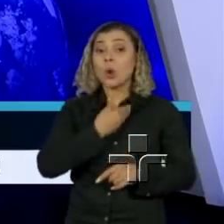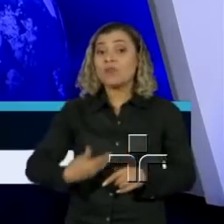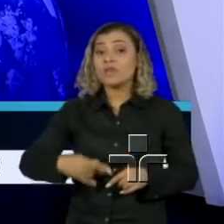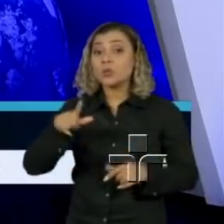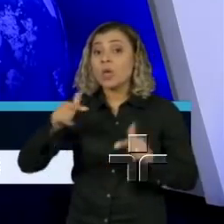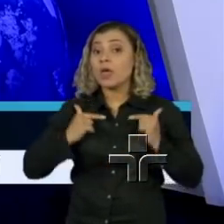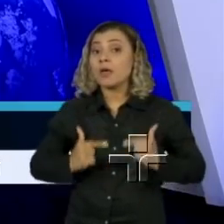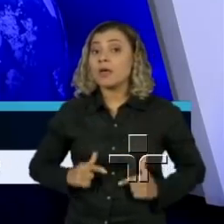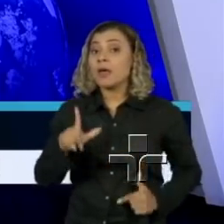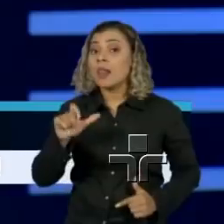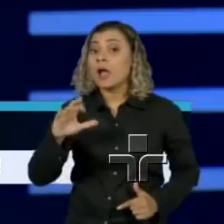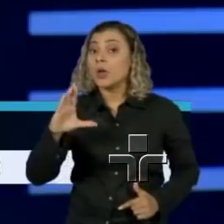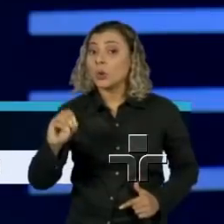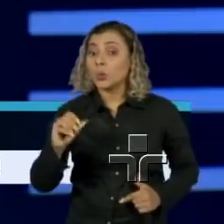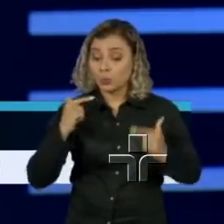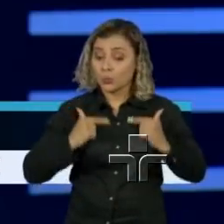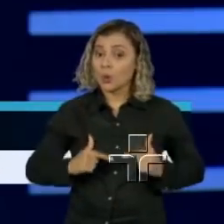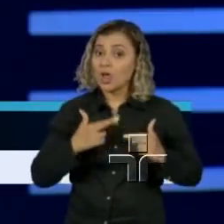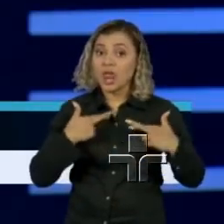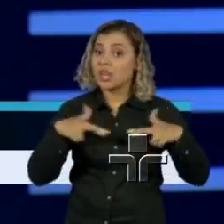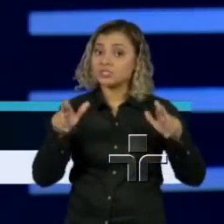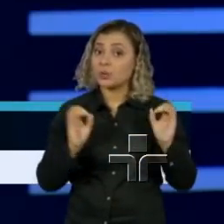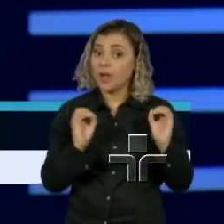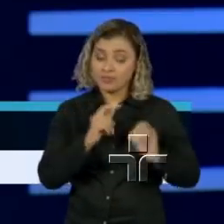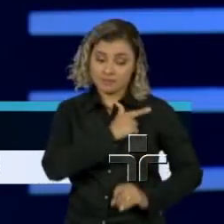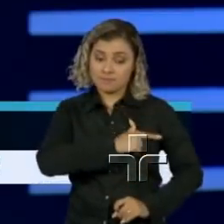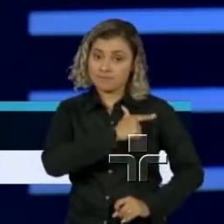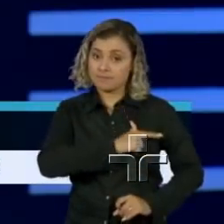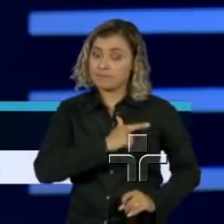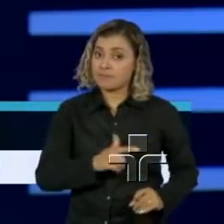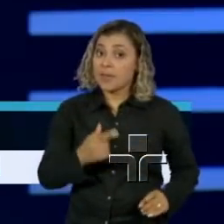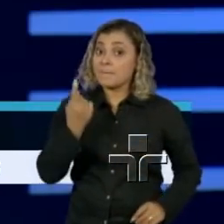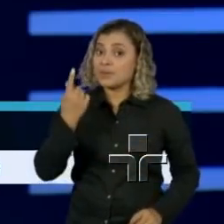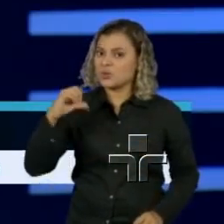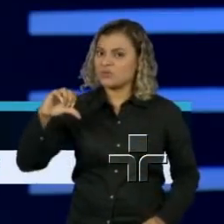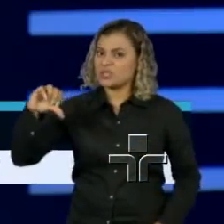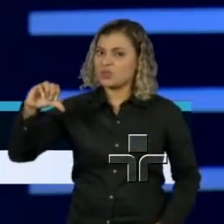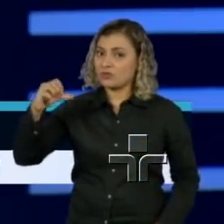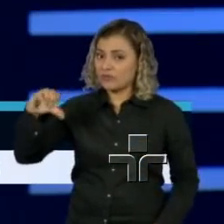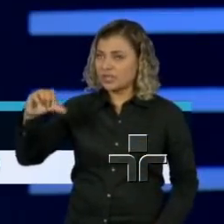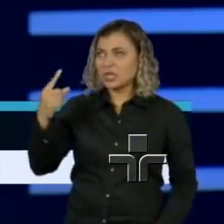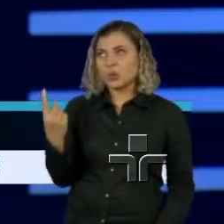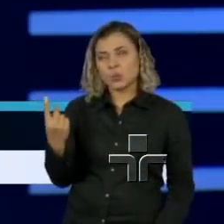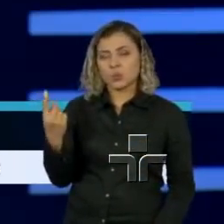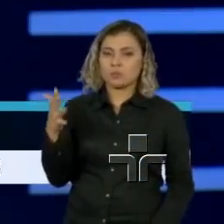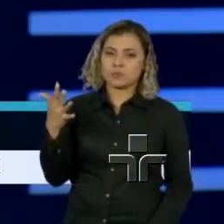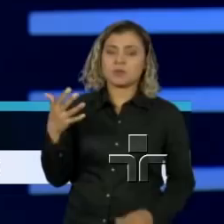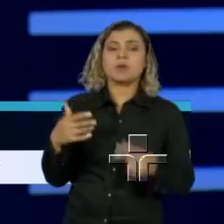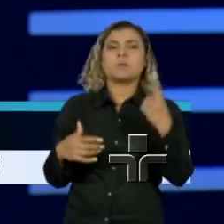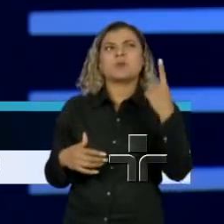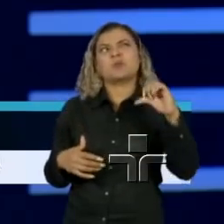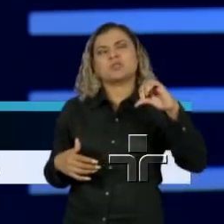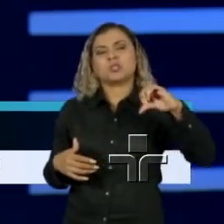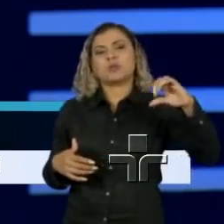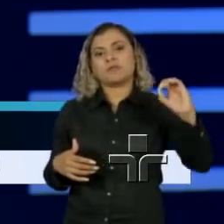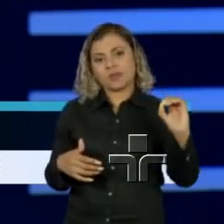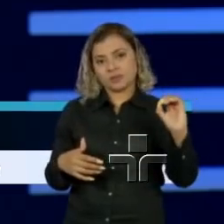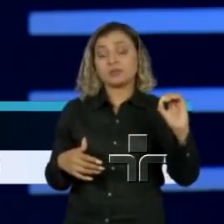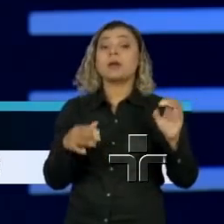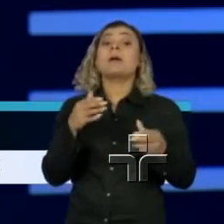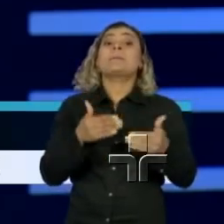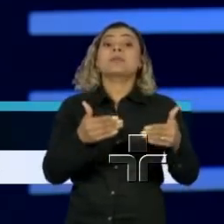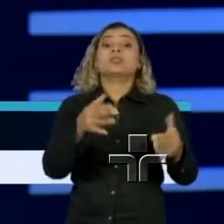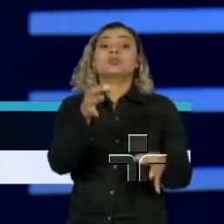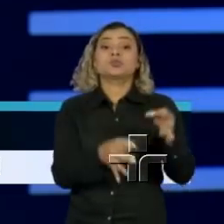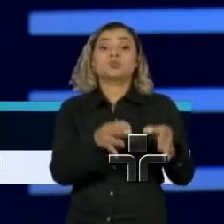por partes, né? Desde 1890, antes da Constituição de 1891, no início de 1890, quando o ministro da Justiça era o Campos